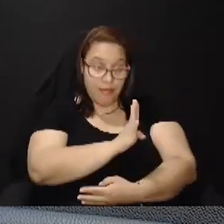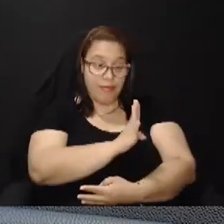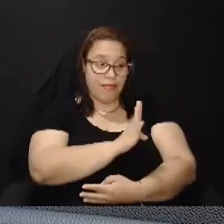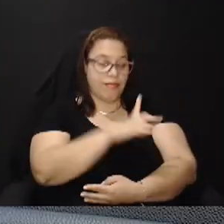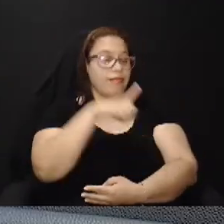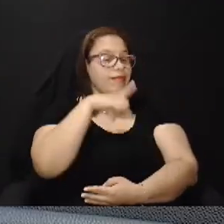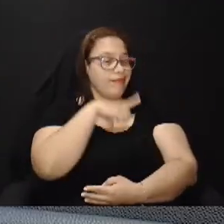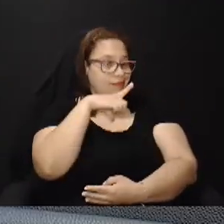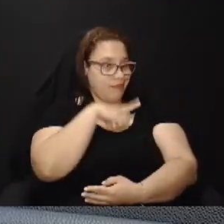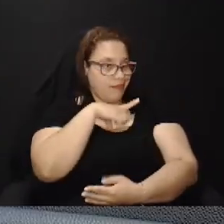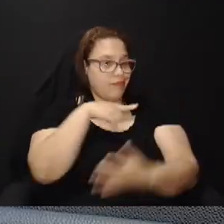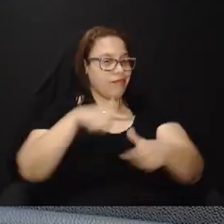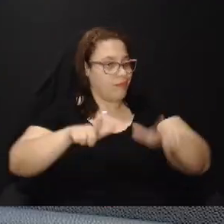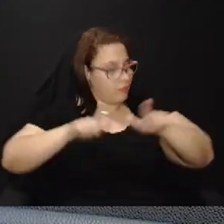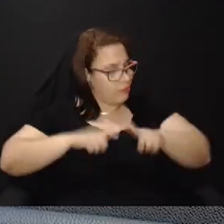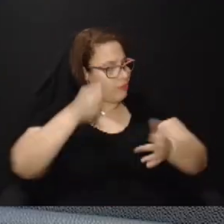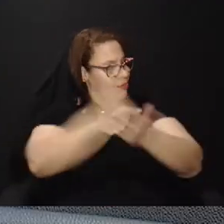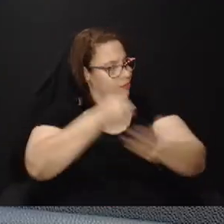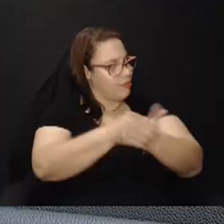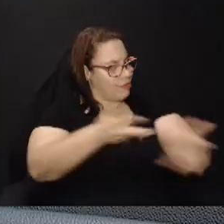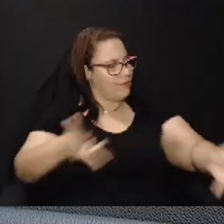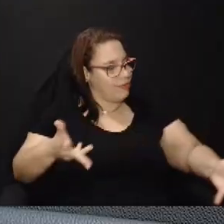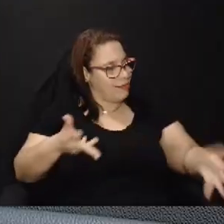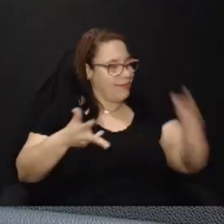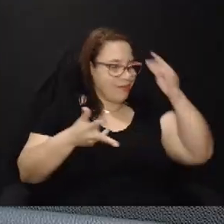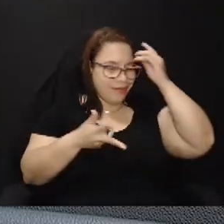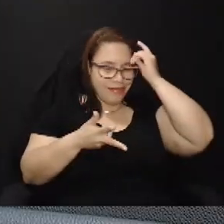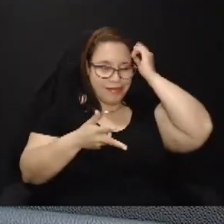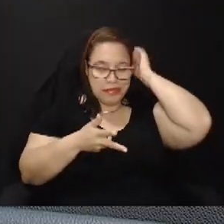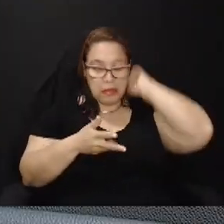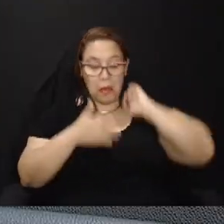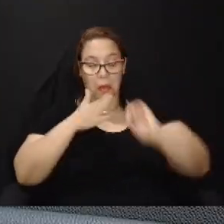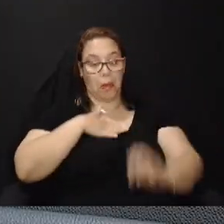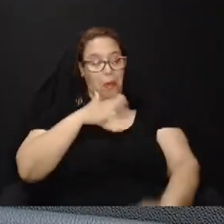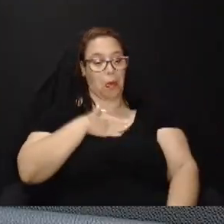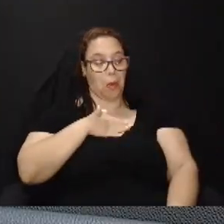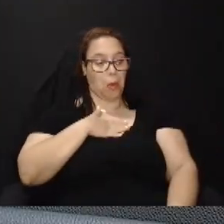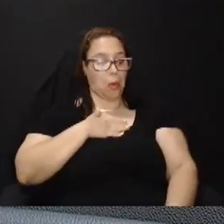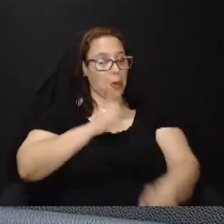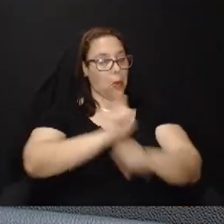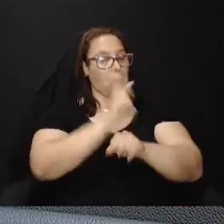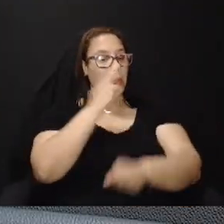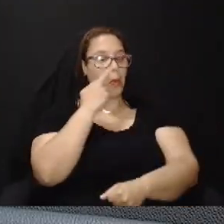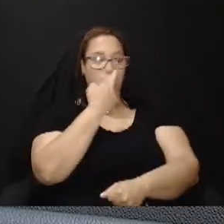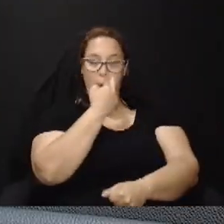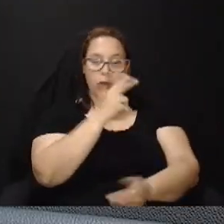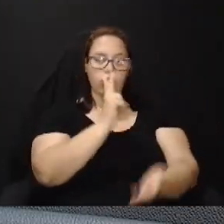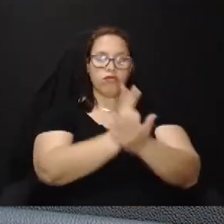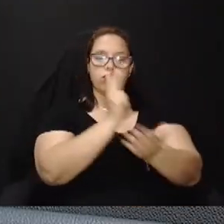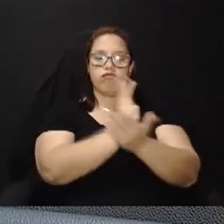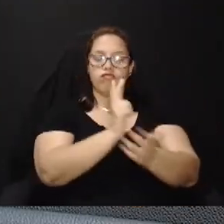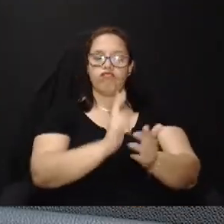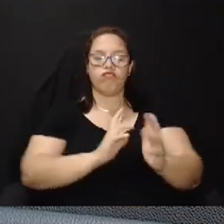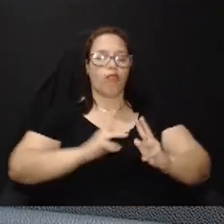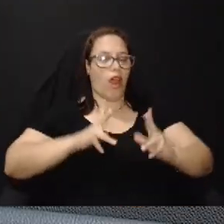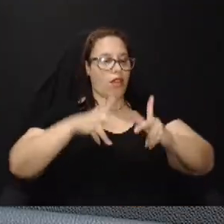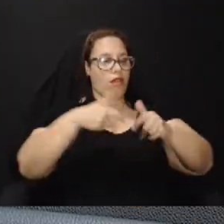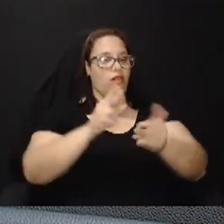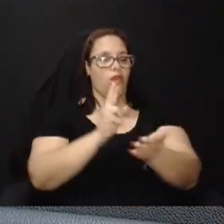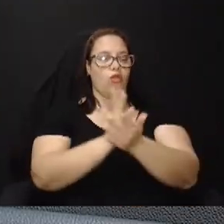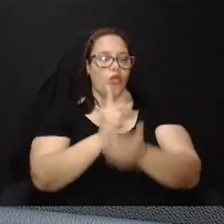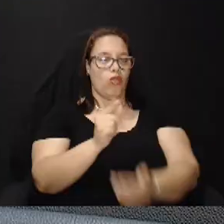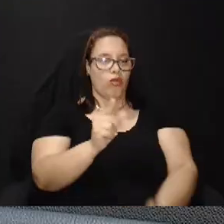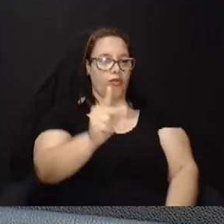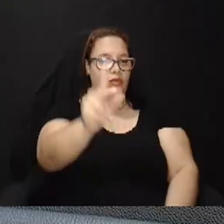título, vamos continuar com esse título. E a depender do vereador aqui, do Dr. Ianco, nós vamos carregar esse título para sempre, porque é uma cidade